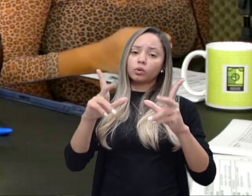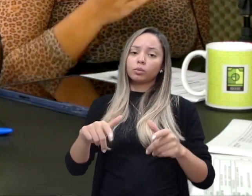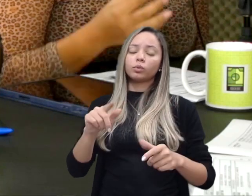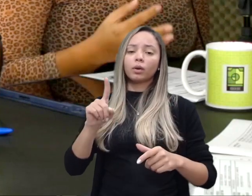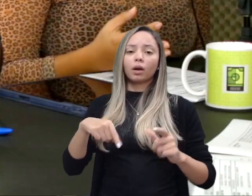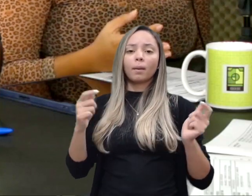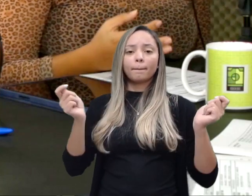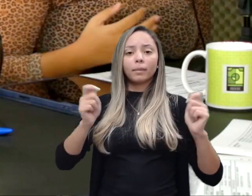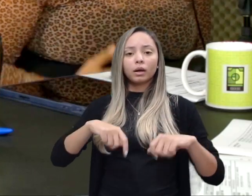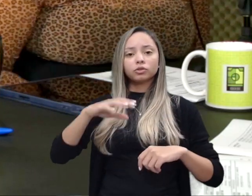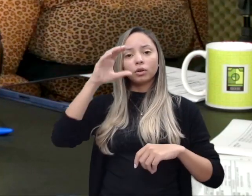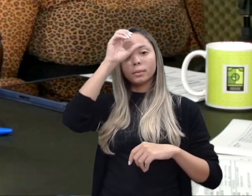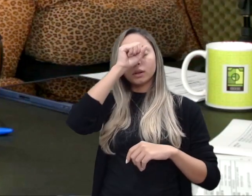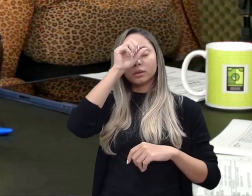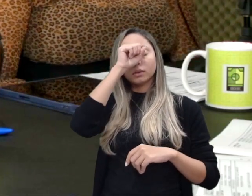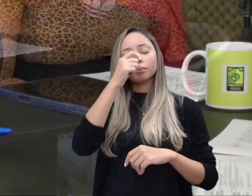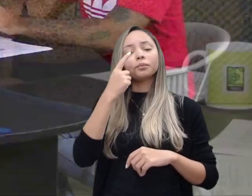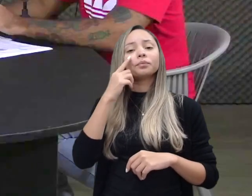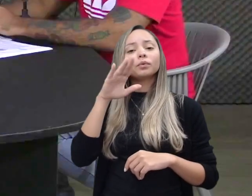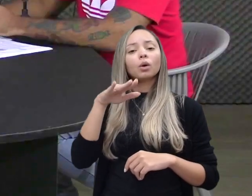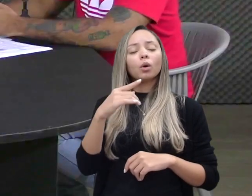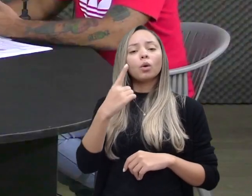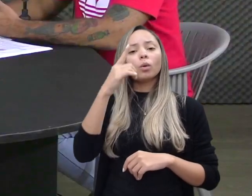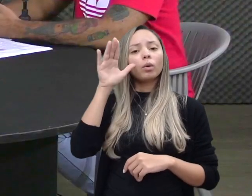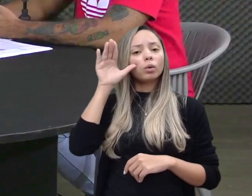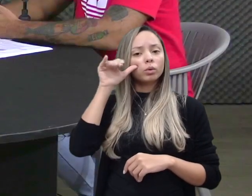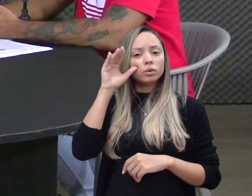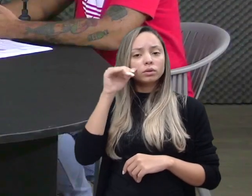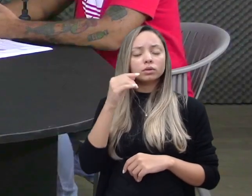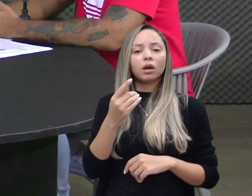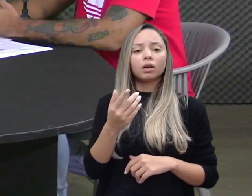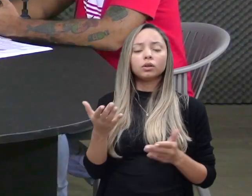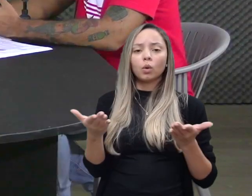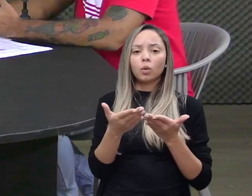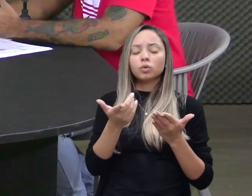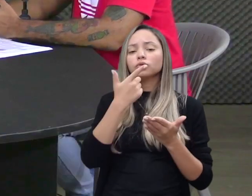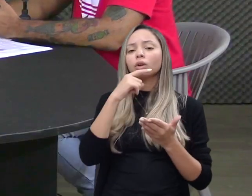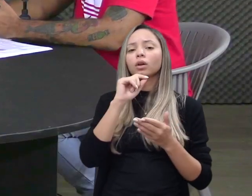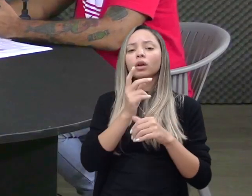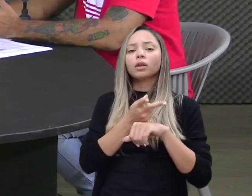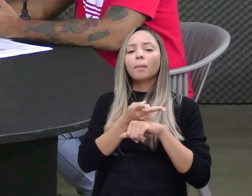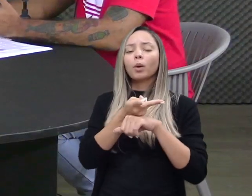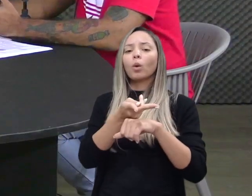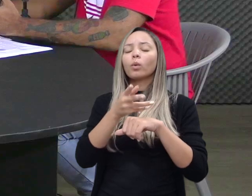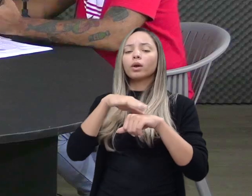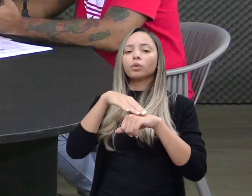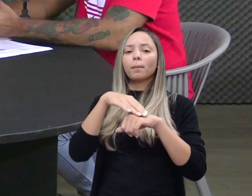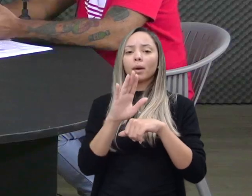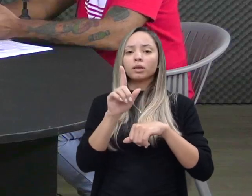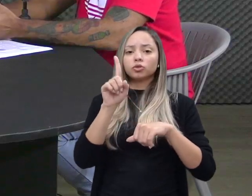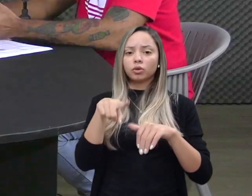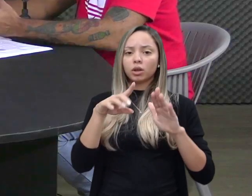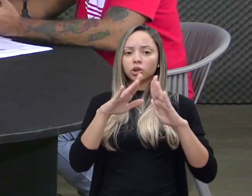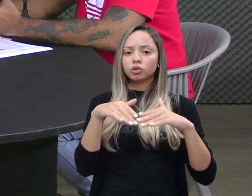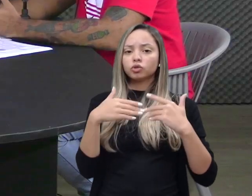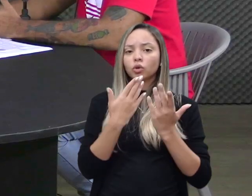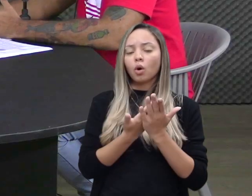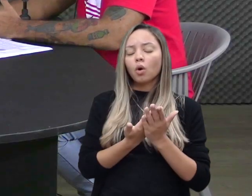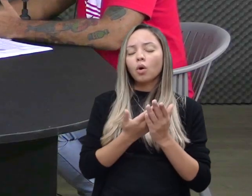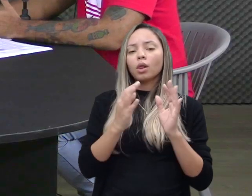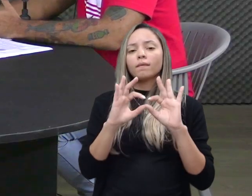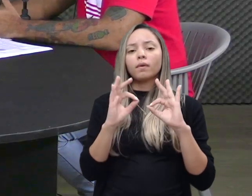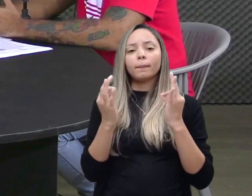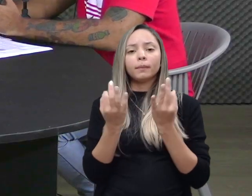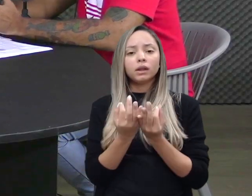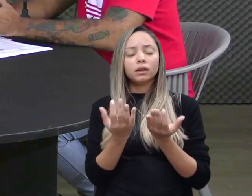Sim. minimamente, né? Uma curiosidade, hoje quem tem buscado mais, por exemplo, o trabalho de vocês, são as escolas, são as